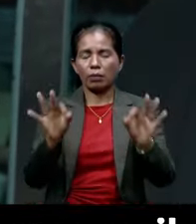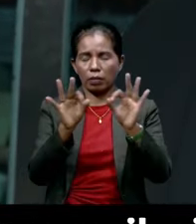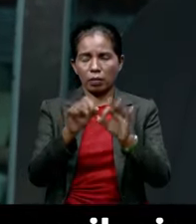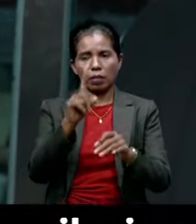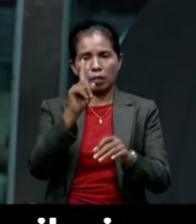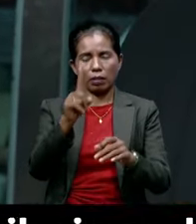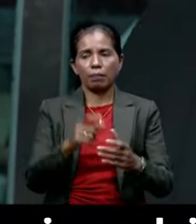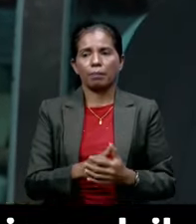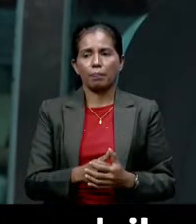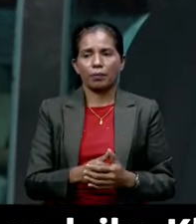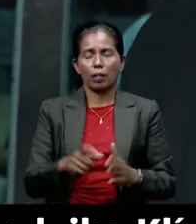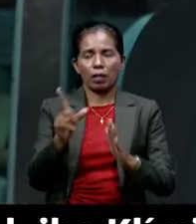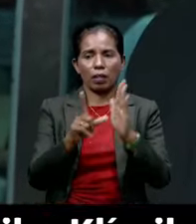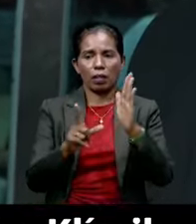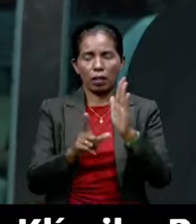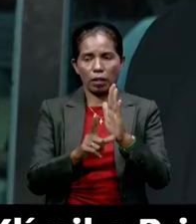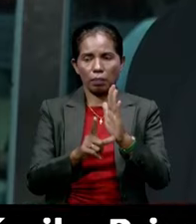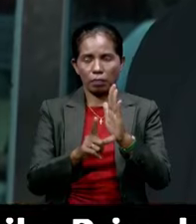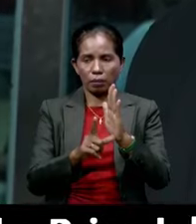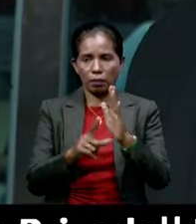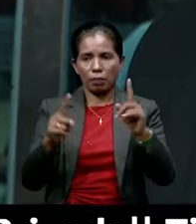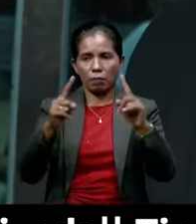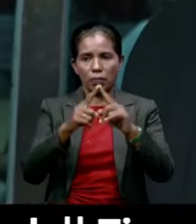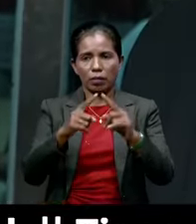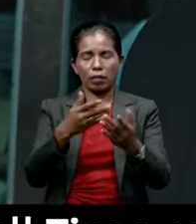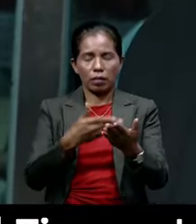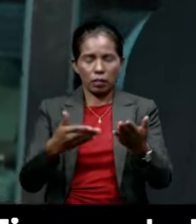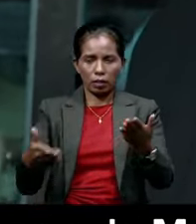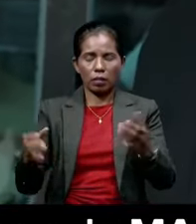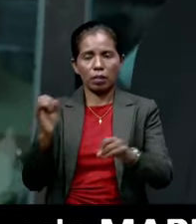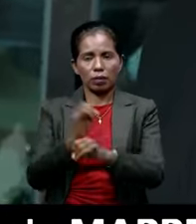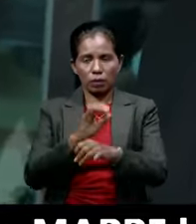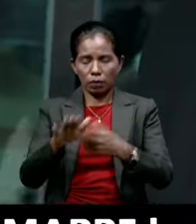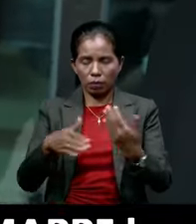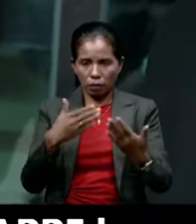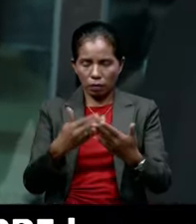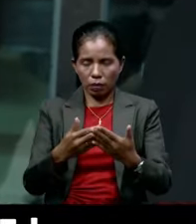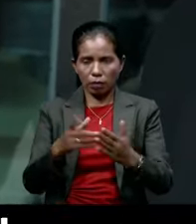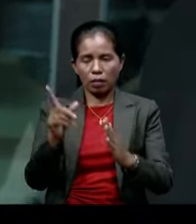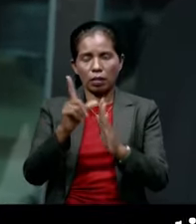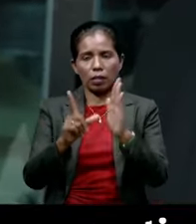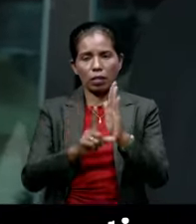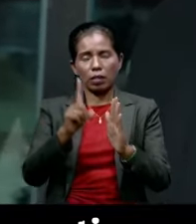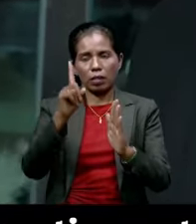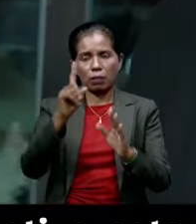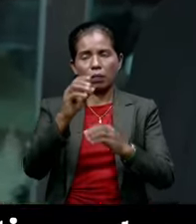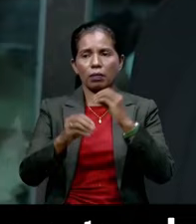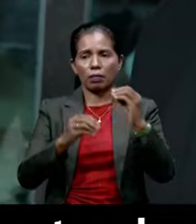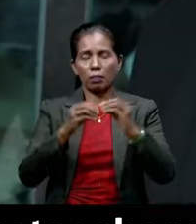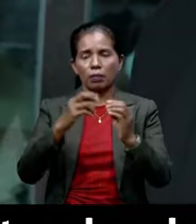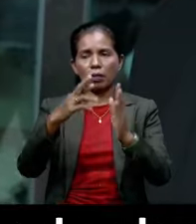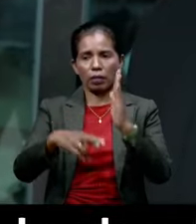maka lei ba kodiku propriedade industrial ida maka kona ba